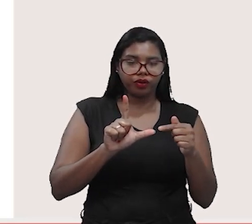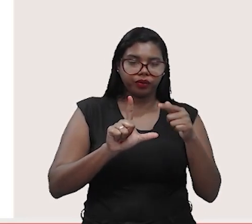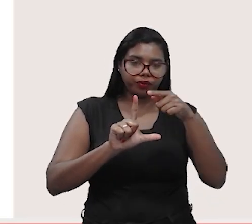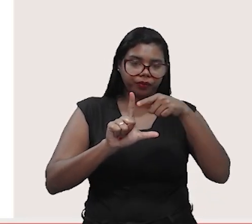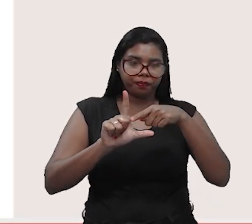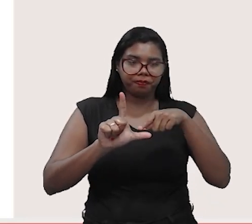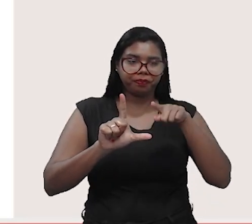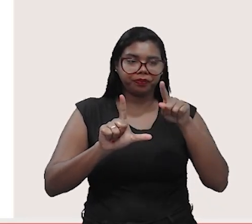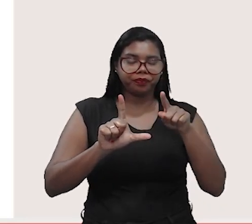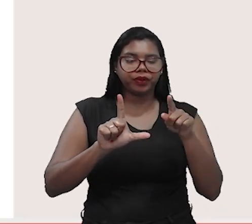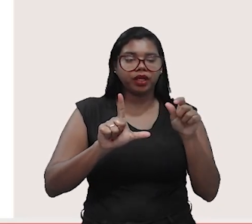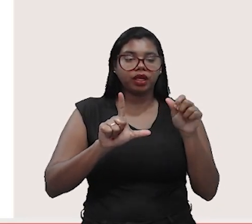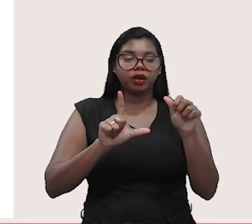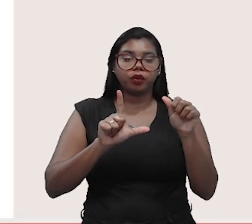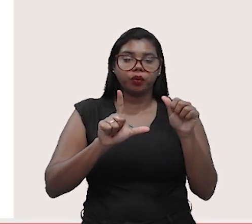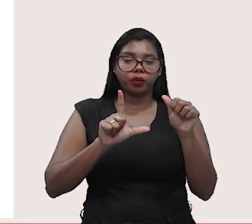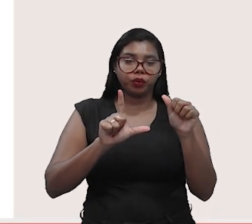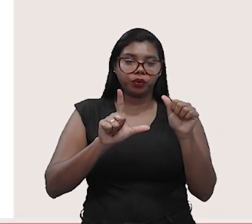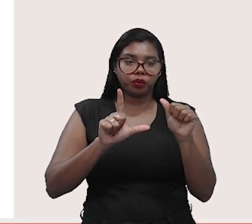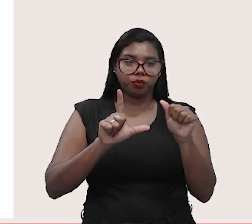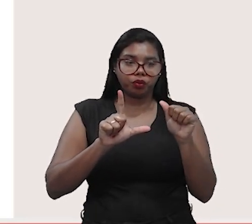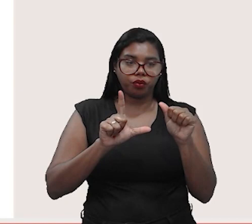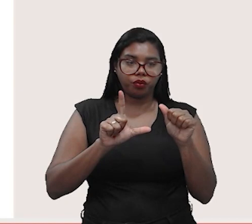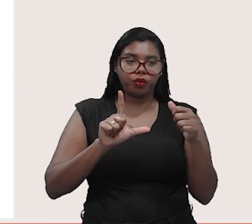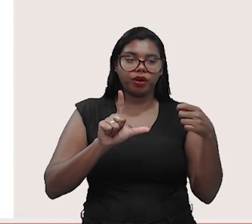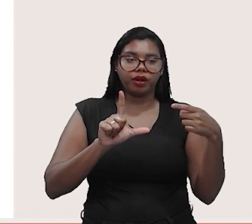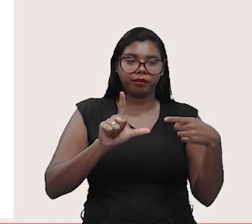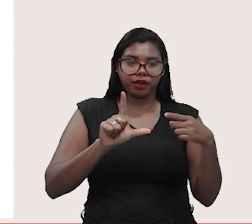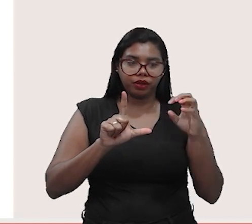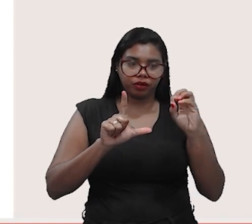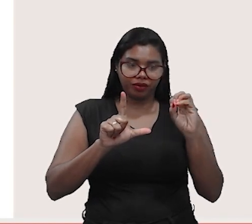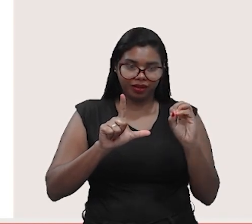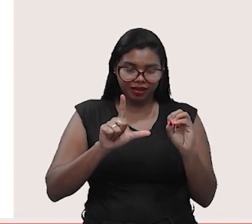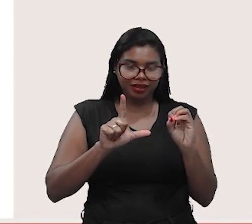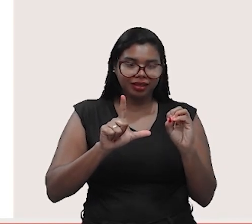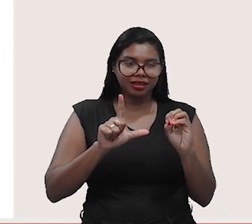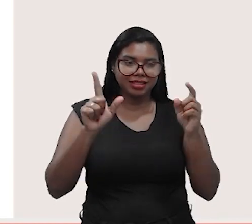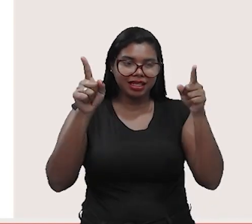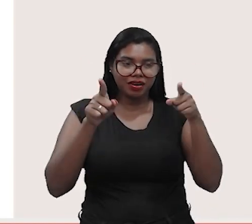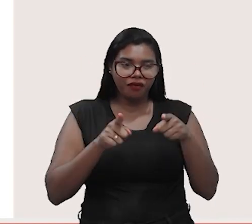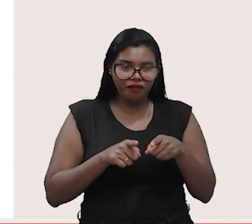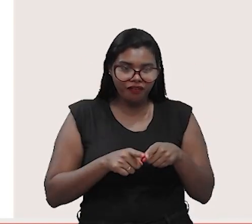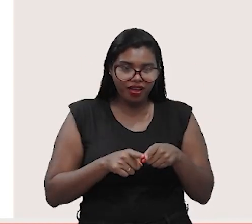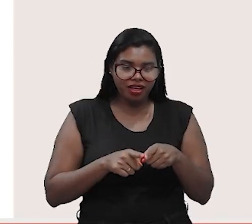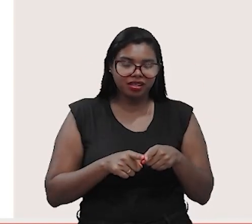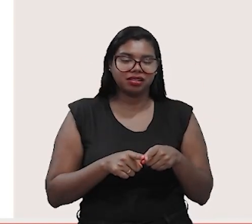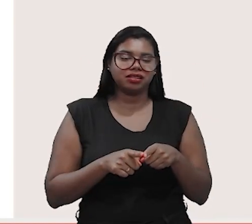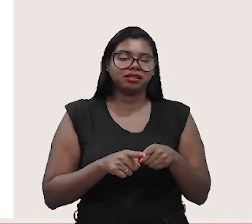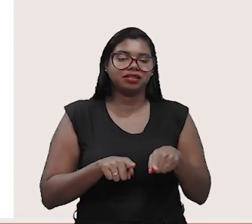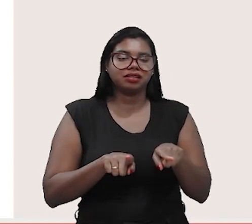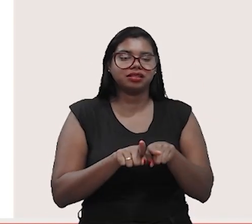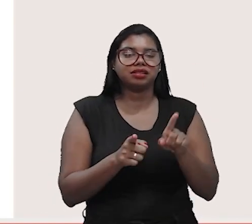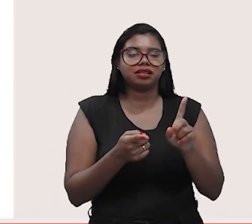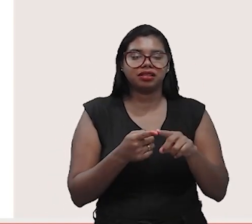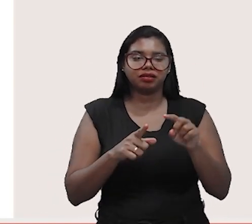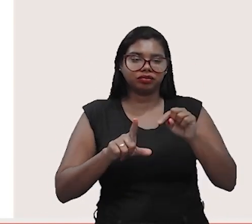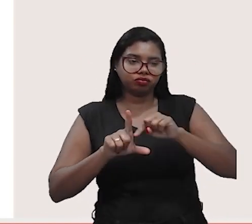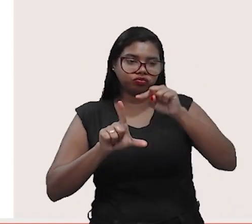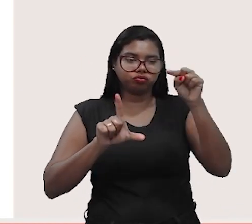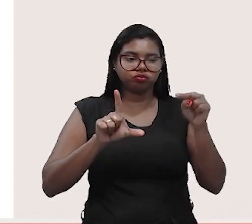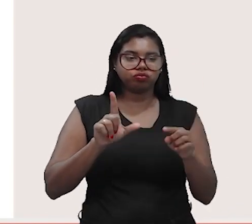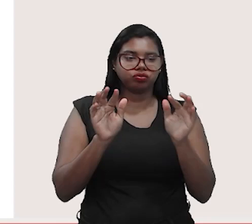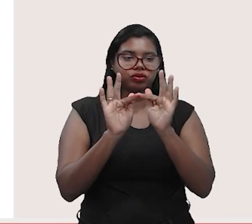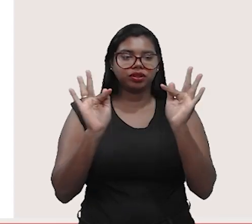o A é menor que zero, o vértice será o ponto de máximo da função. Olha